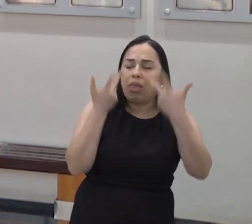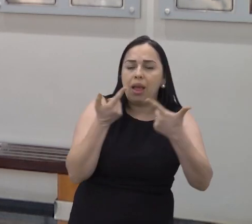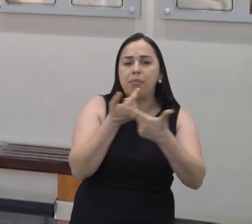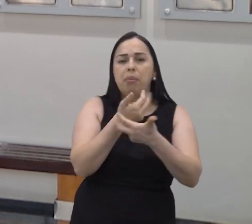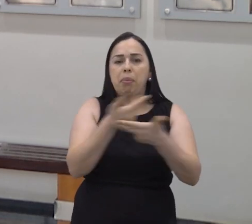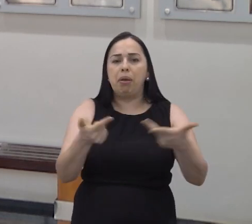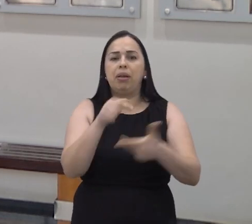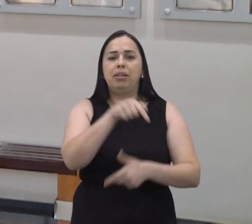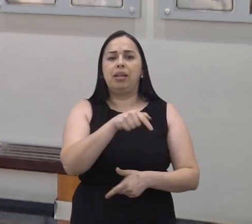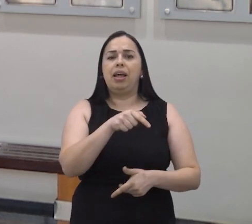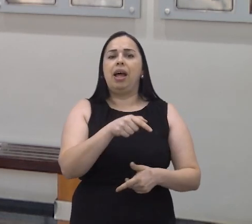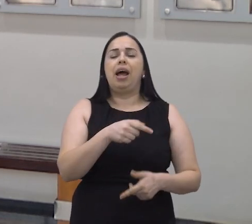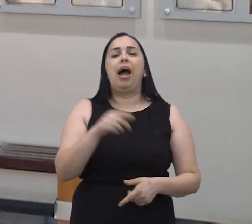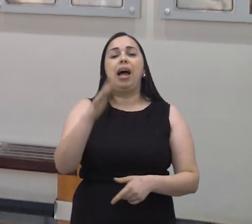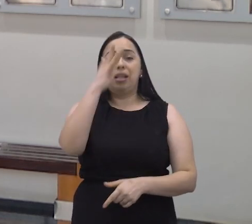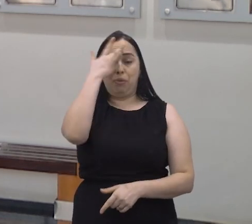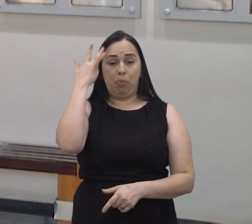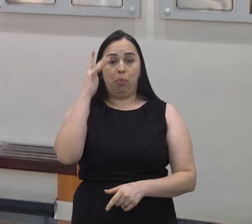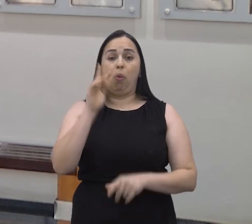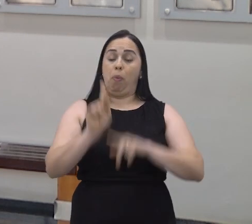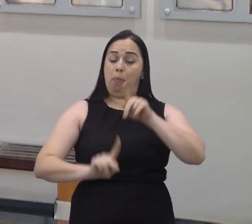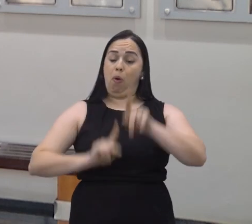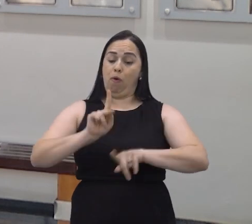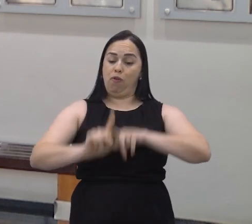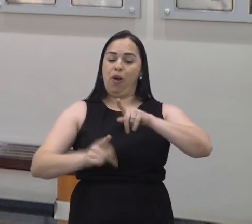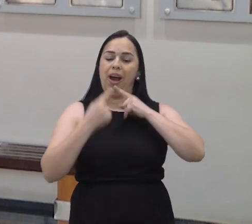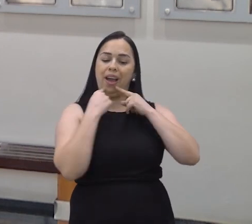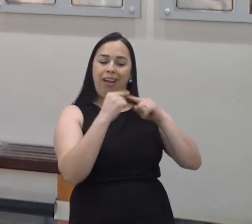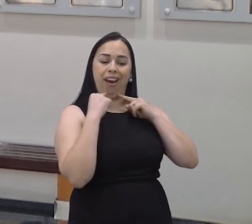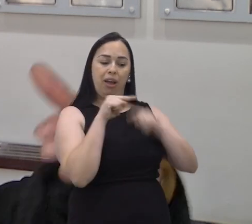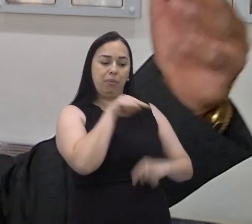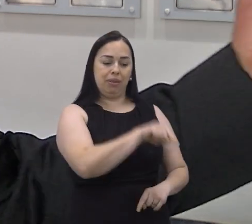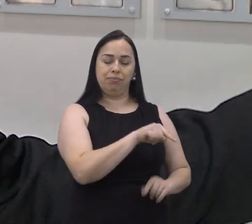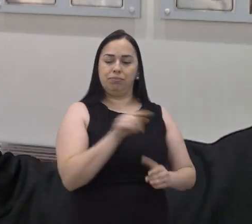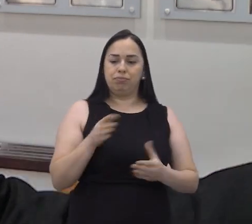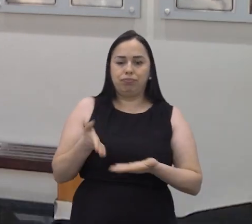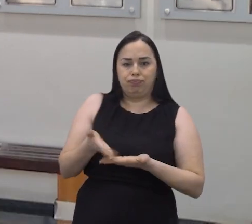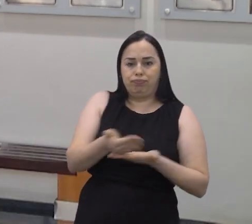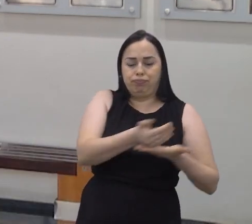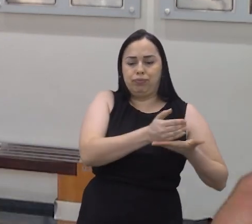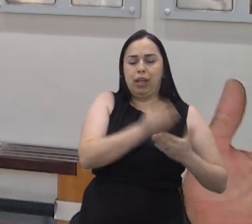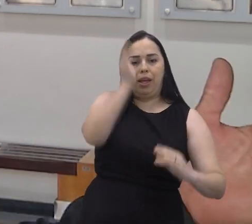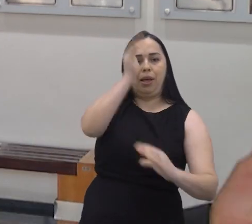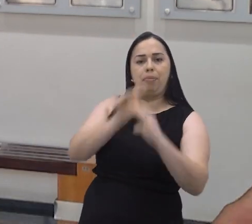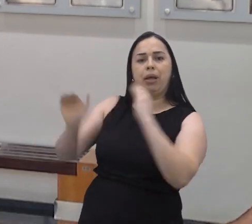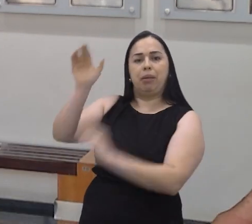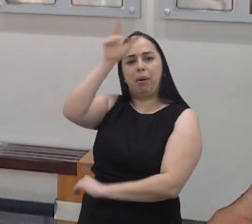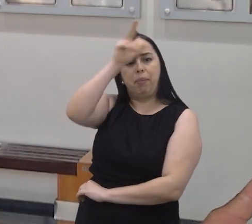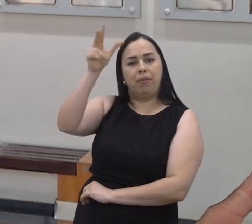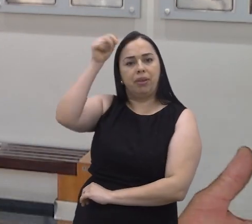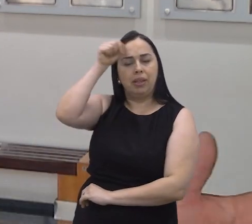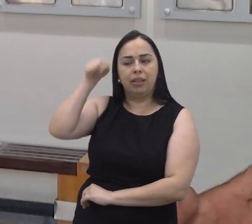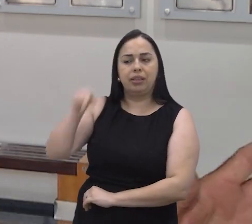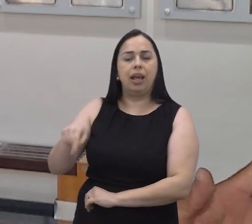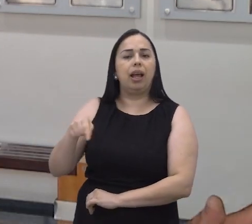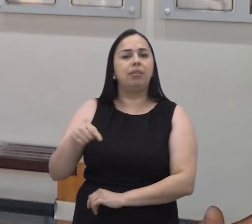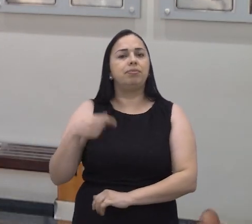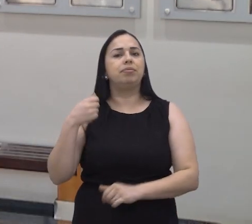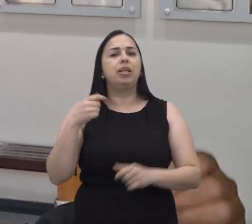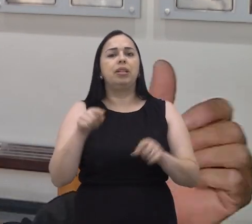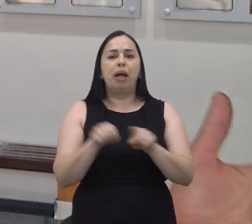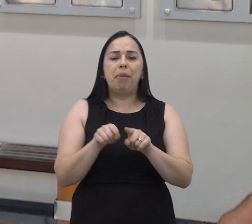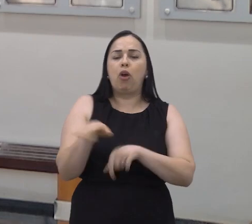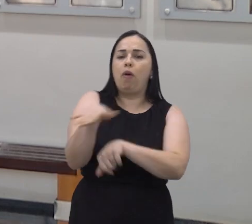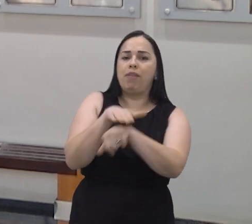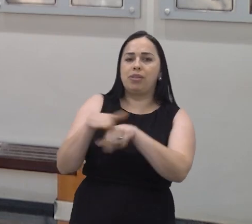animais. Então as pessoas reclamam para os vereadores, né? E o vereador traz a reclamação para o executivo e vê o que está acontecendo,